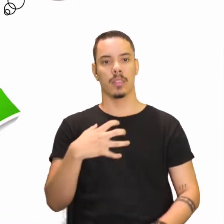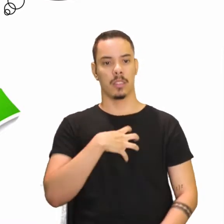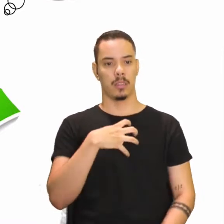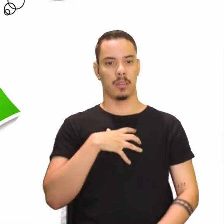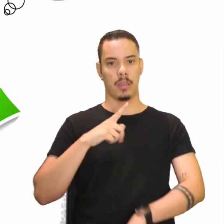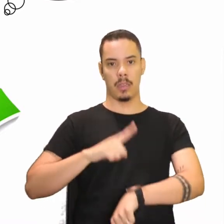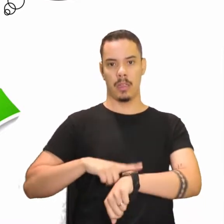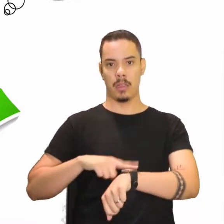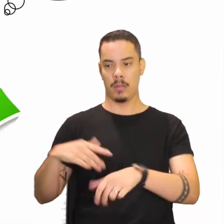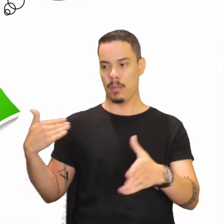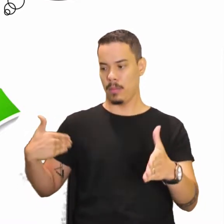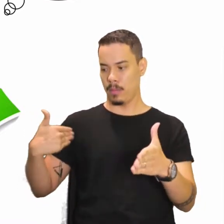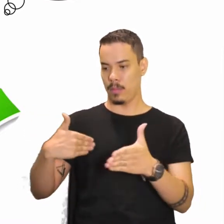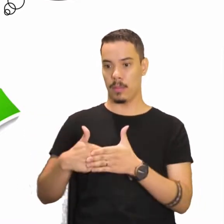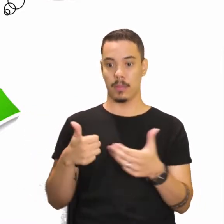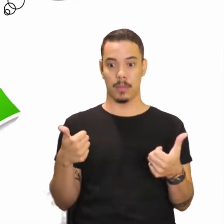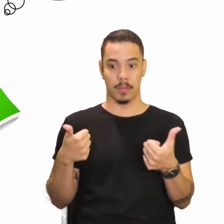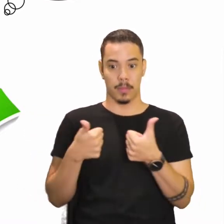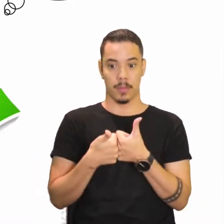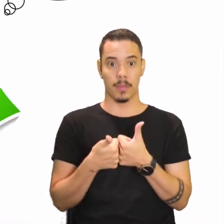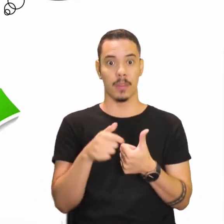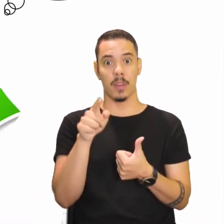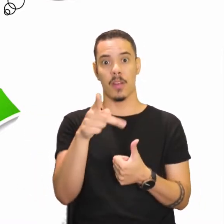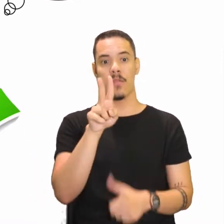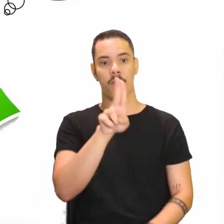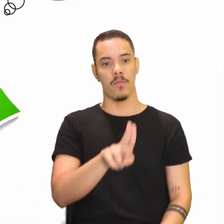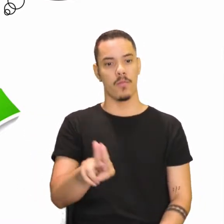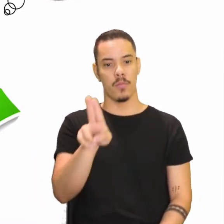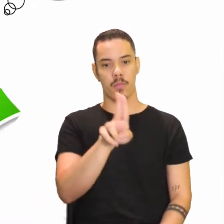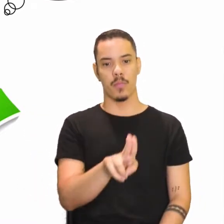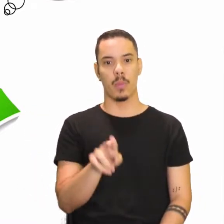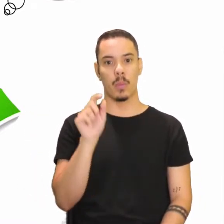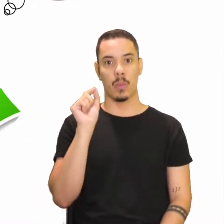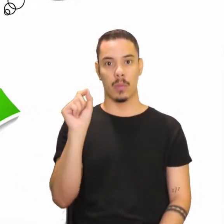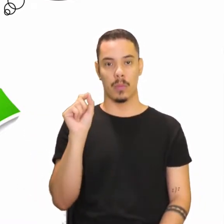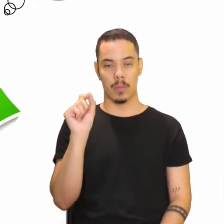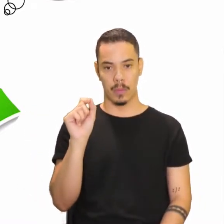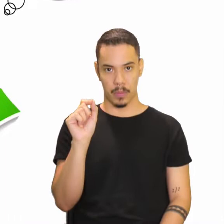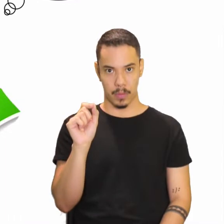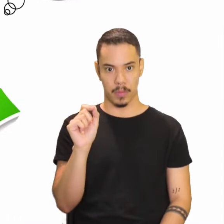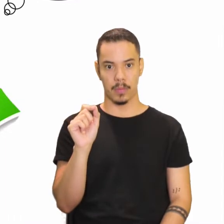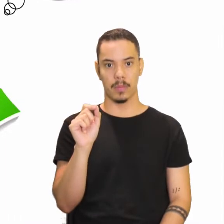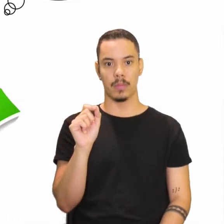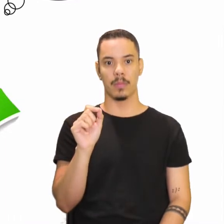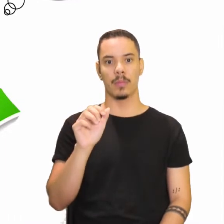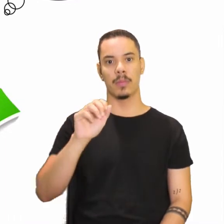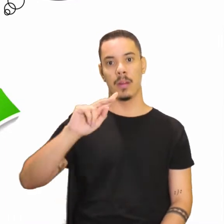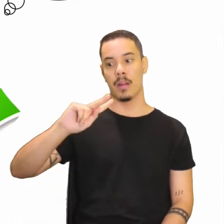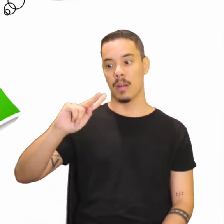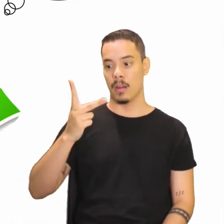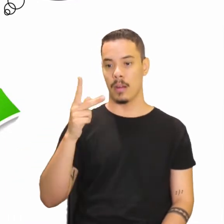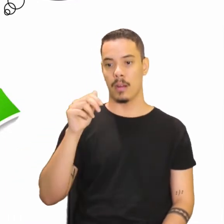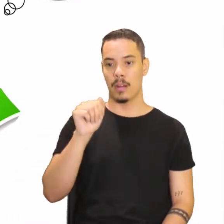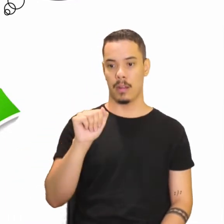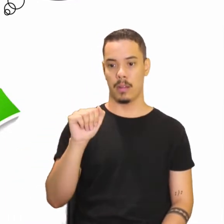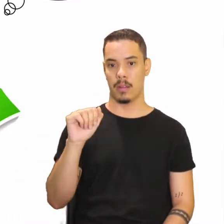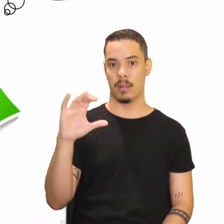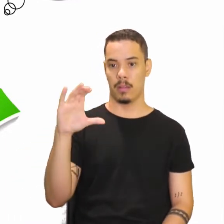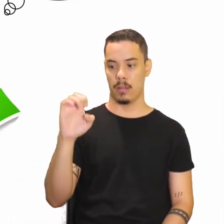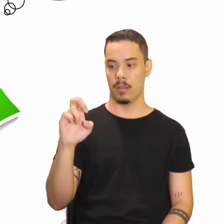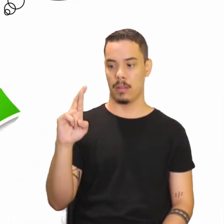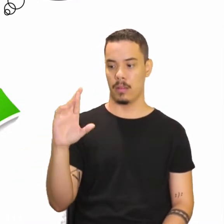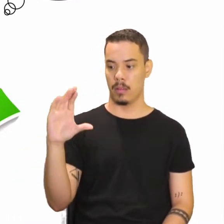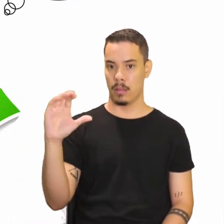e aproximado, você vai usar, amadinho, acerca de.